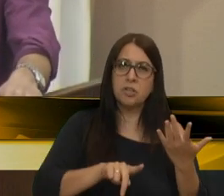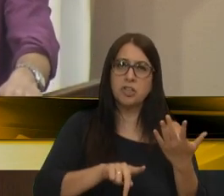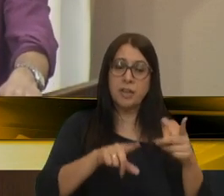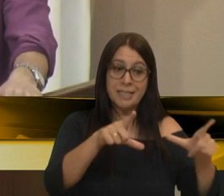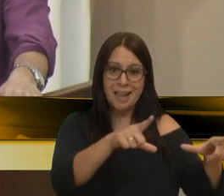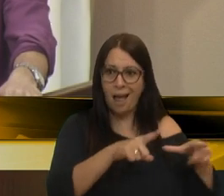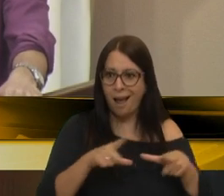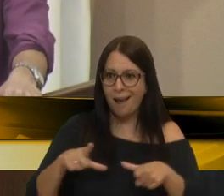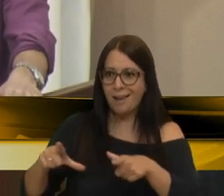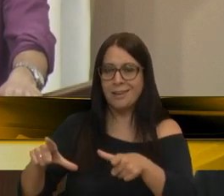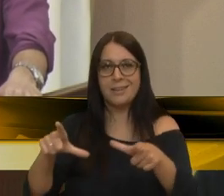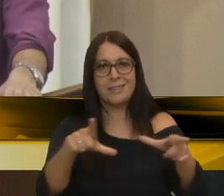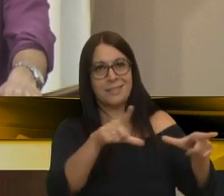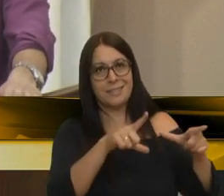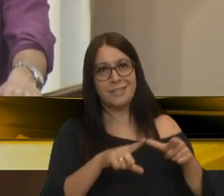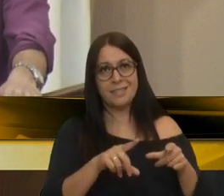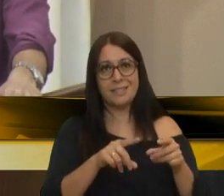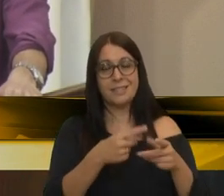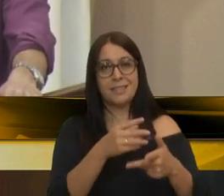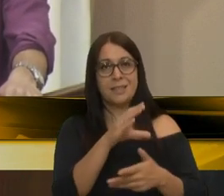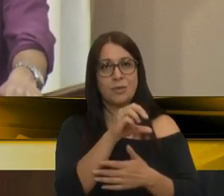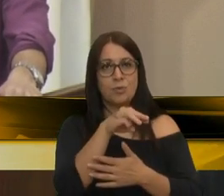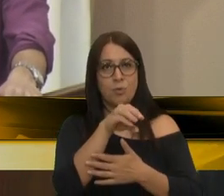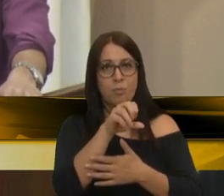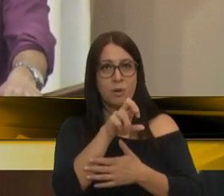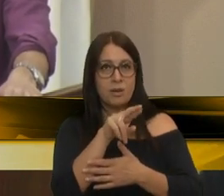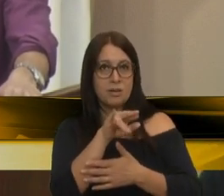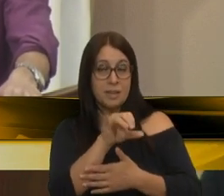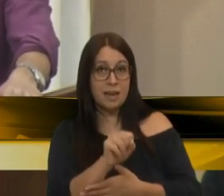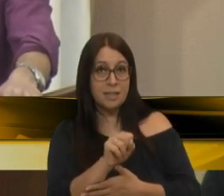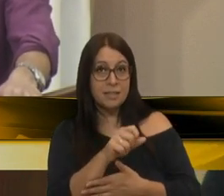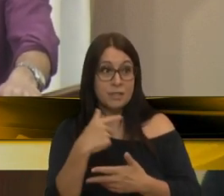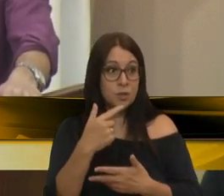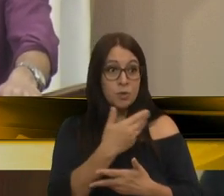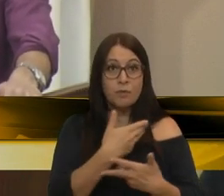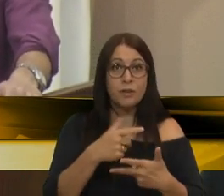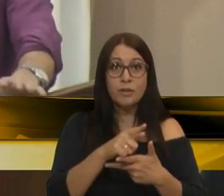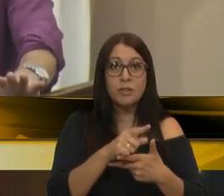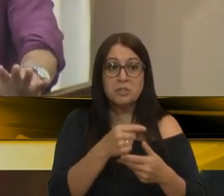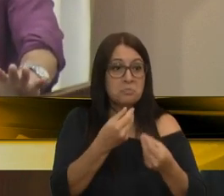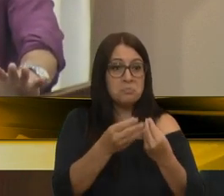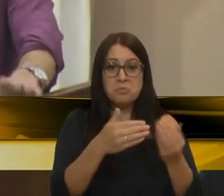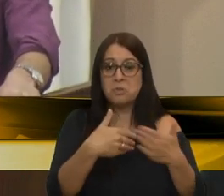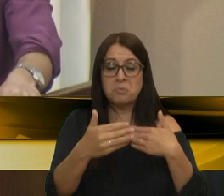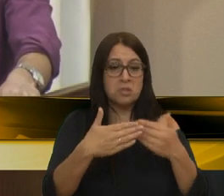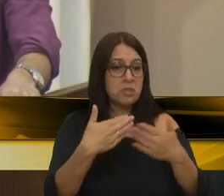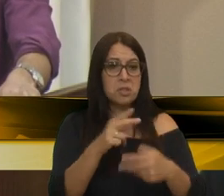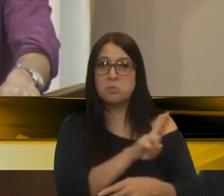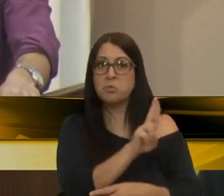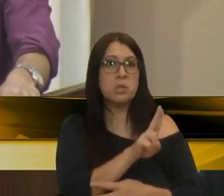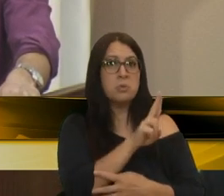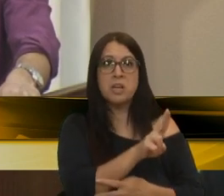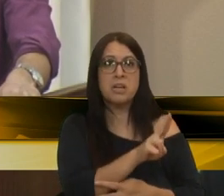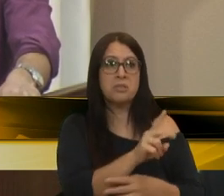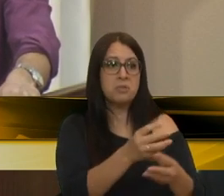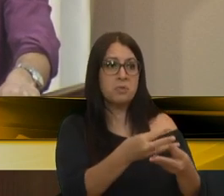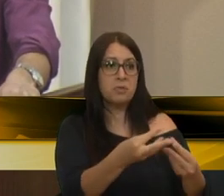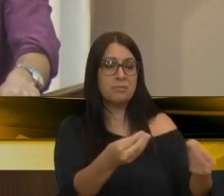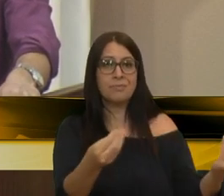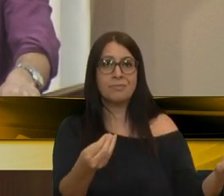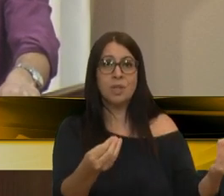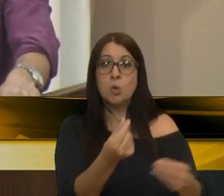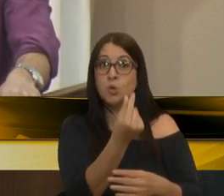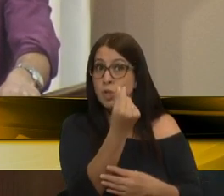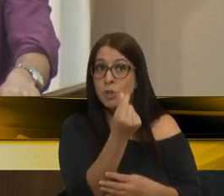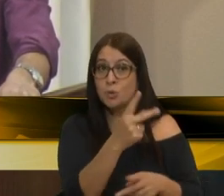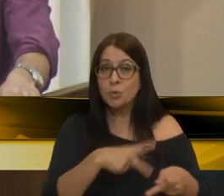salas comerciais do Estado que estão sendo detonadas e corroídas pelo tempo, que não estão sendo usadas por ninguém. Dinheiro